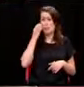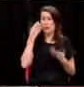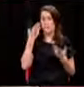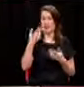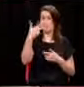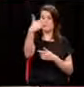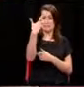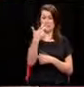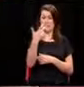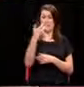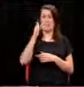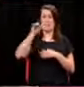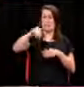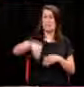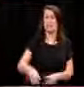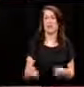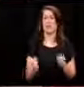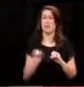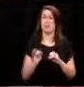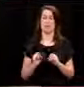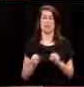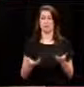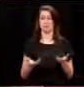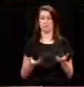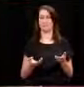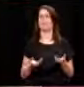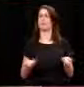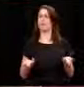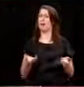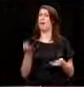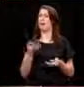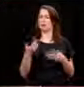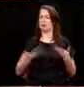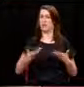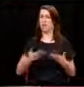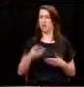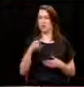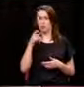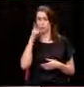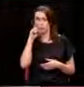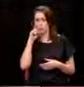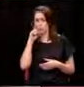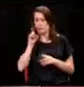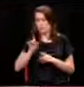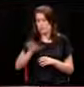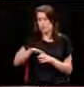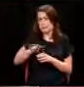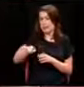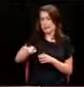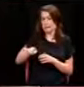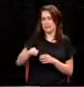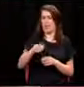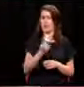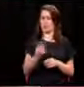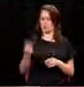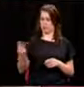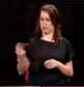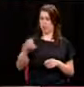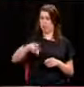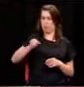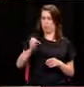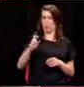videochamada. Nós, um bocado para proteger isso, lançamos no nosso próprio site, no tal portal do Cidadão Surdo, a